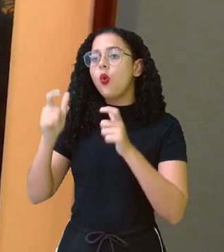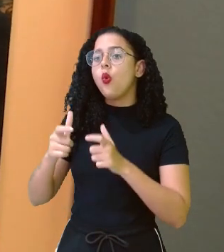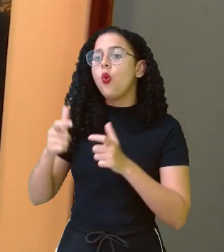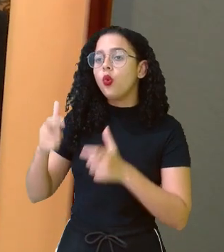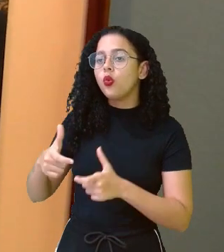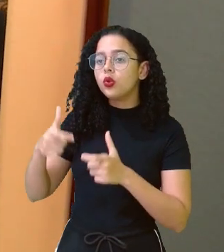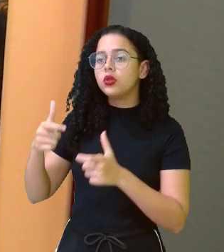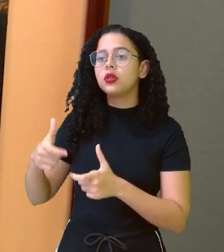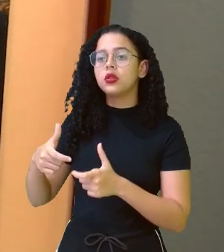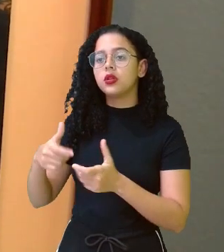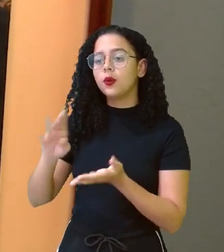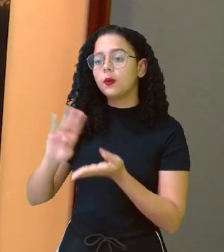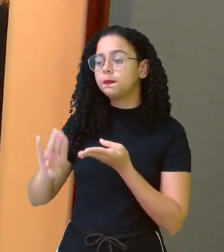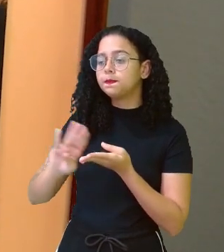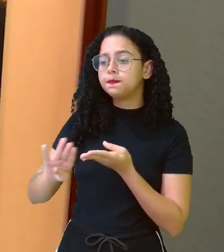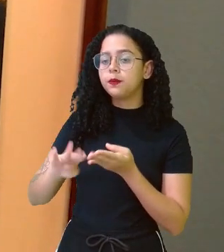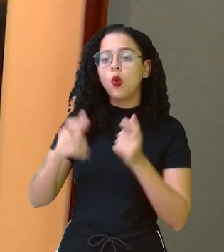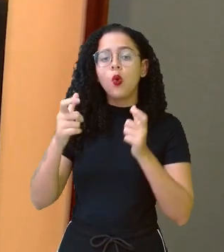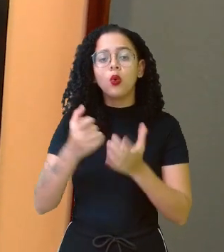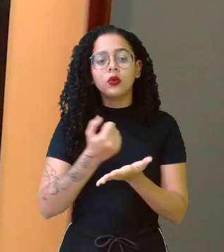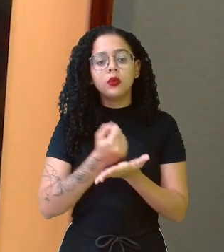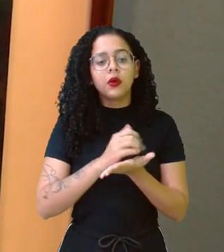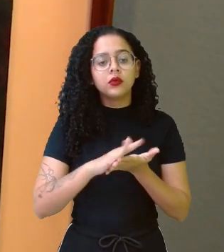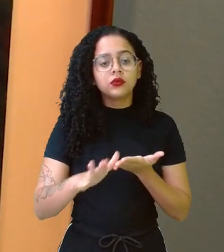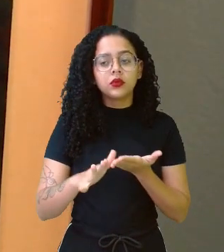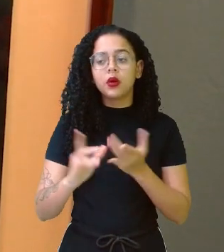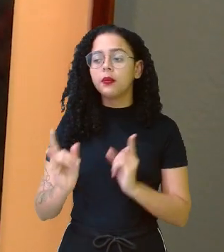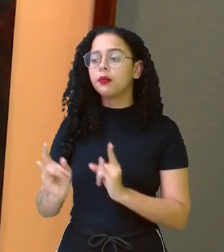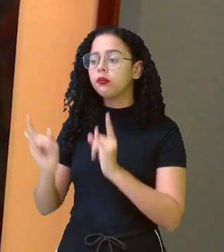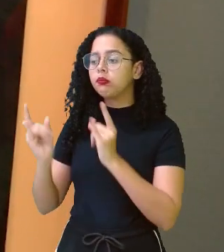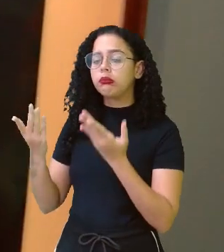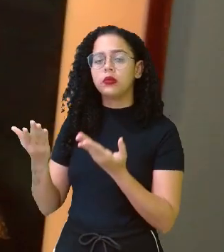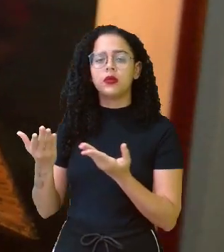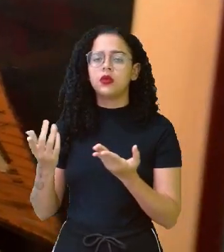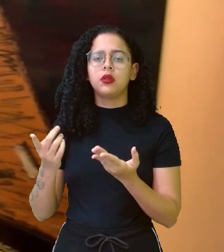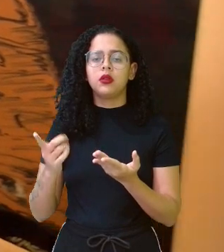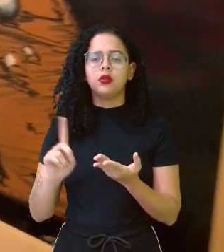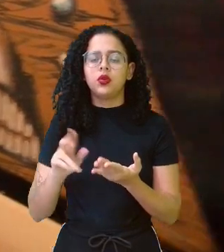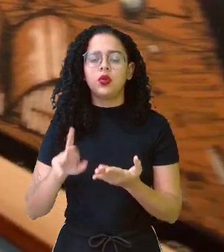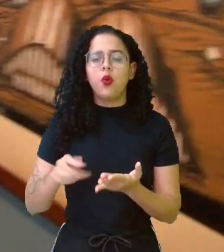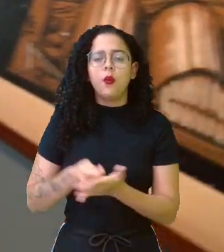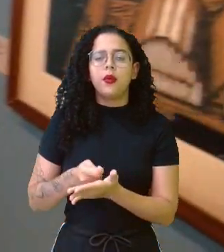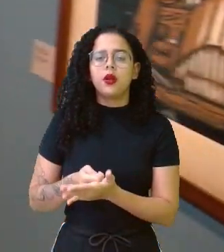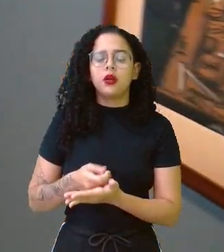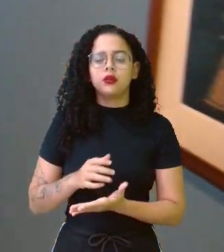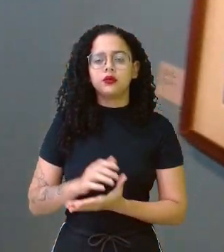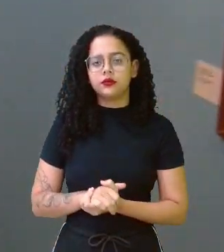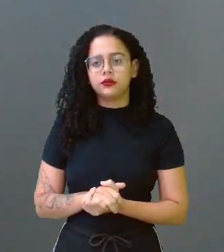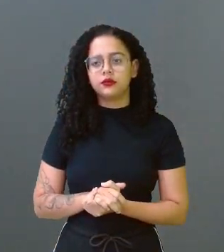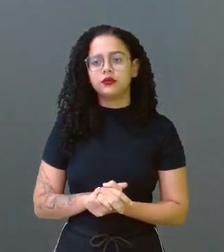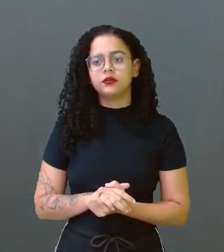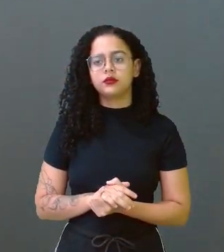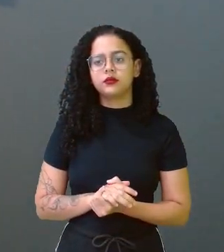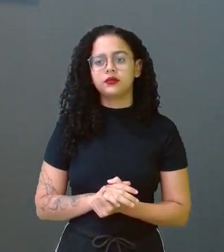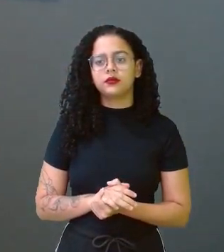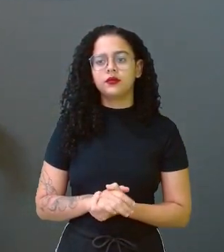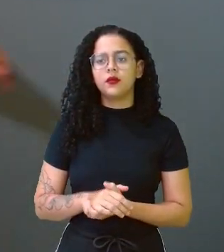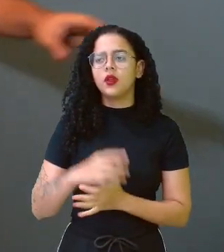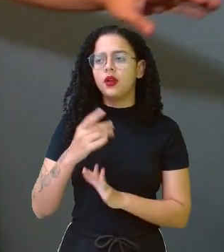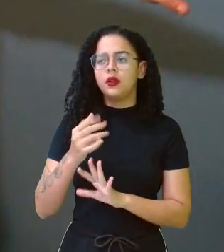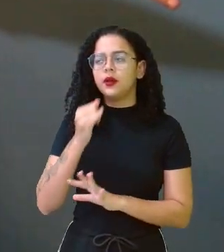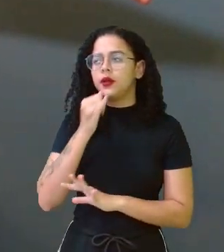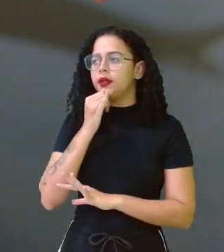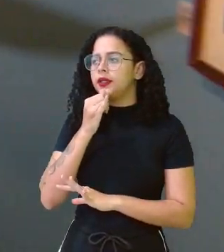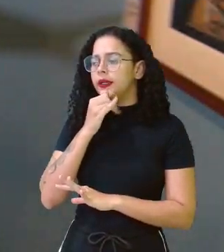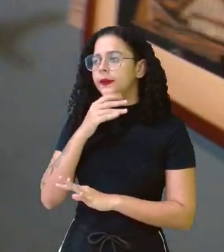o Marco Zero. Não há essa preocupação. Ele usa muito branco, isso tem a ver com o açúcar? É muito possível, né? Uma vez, principalmente